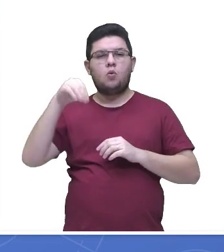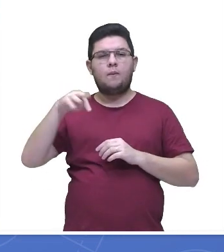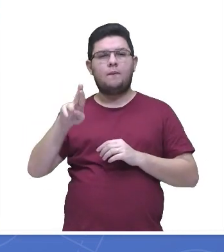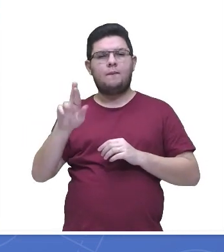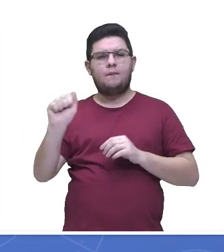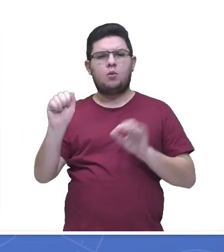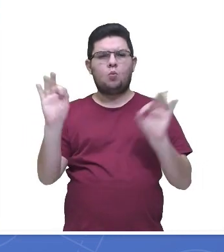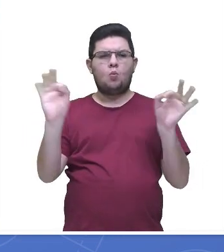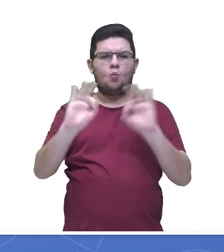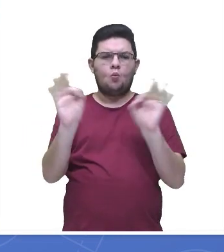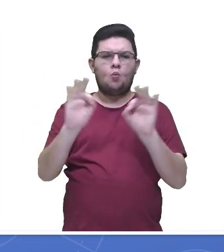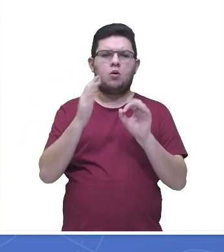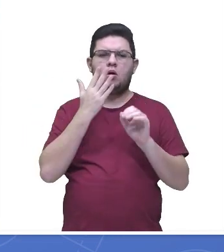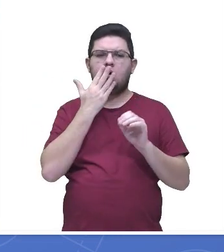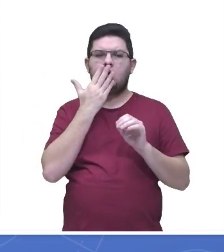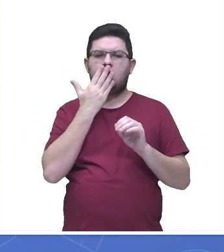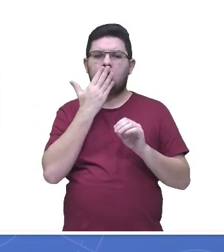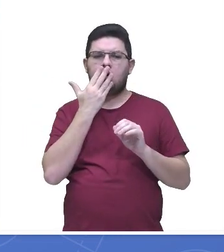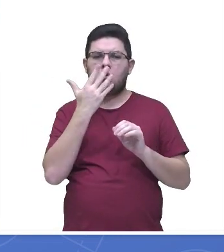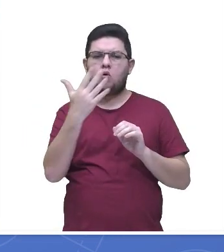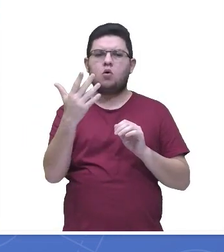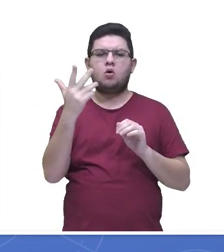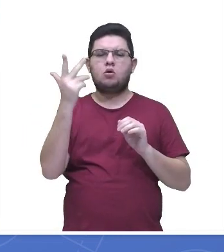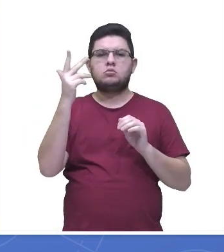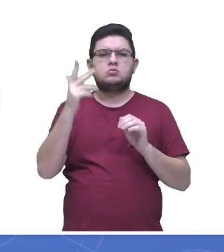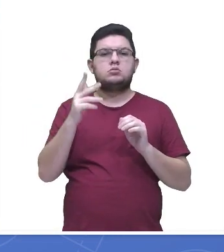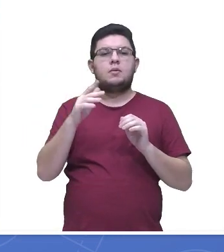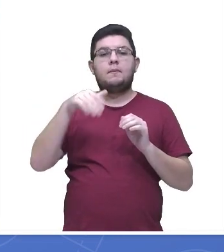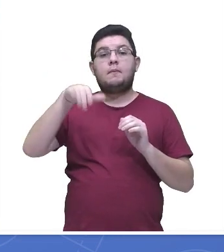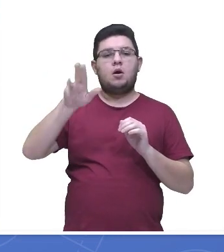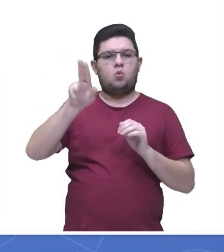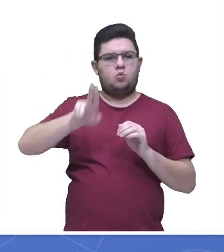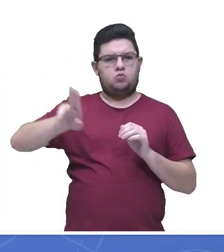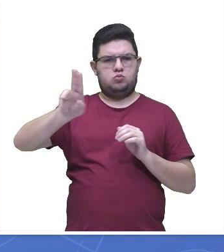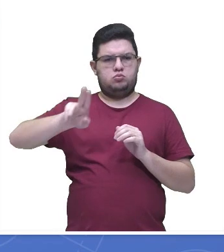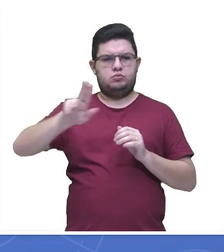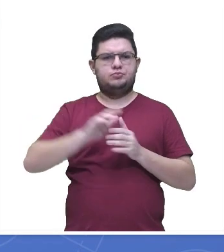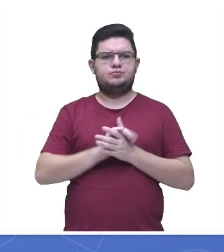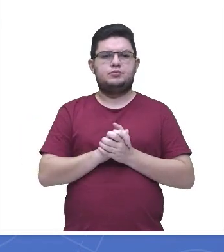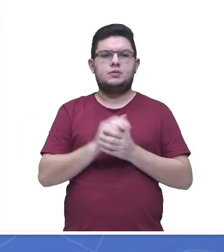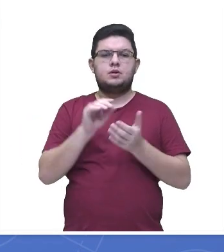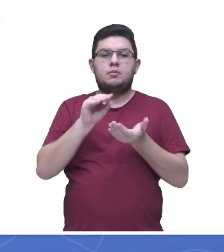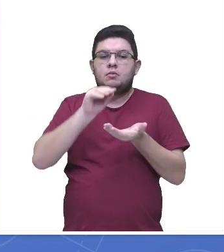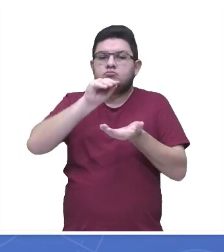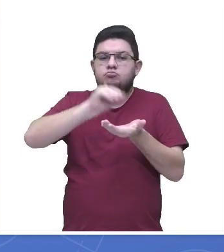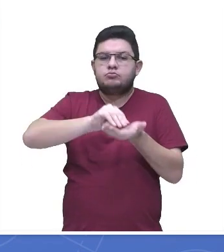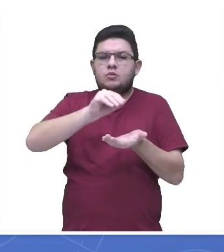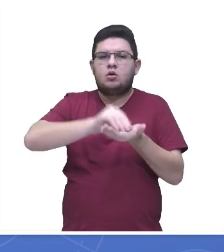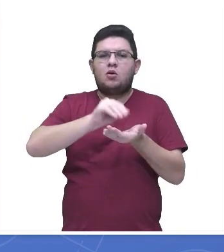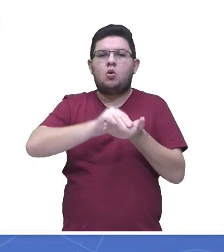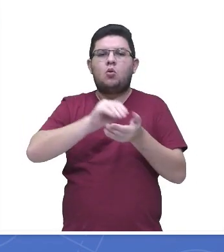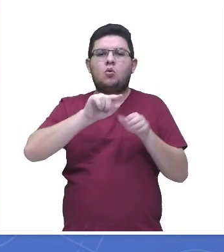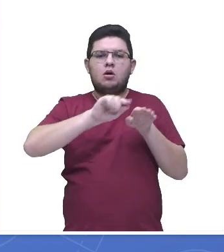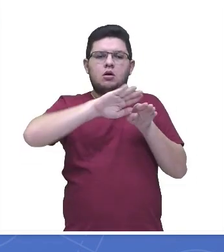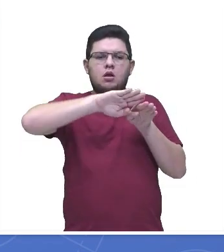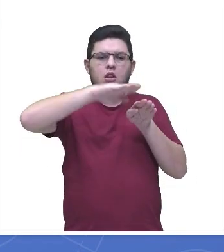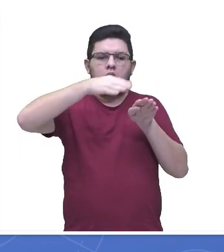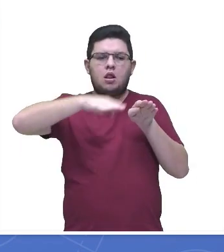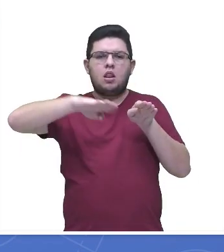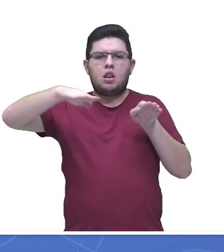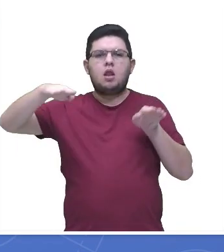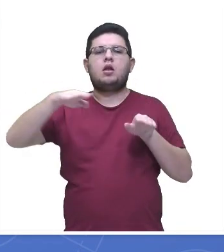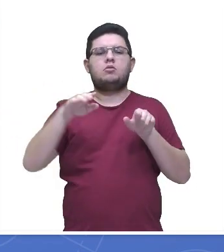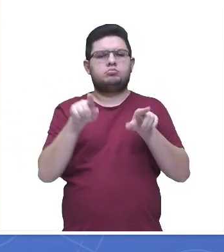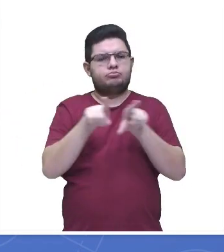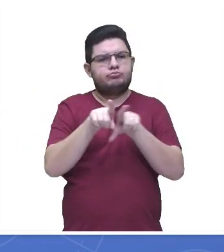de perfil ou de cima. Lei da frontalidade. O que eu quero falar com isso sobre lei da frontalidade?